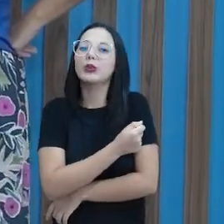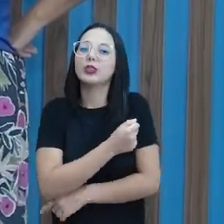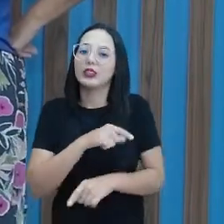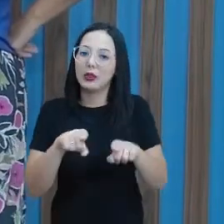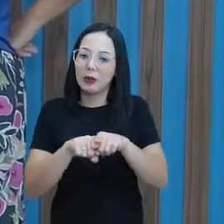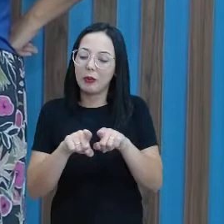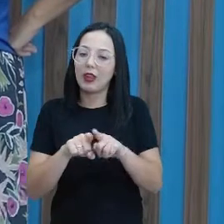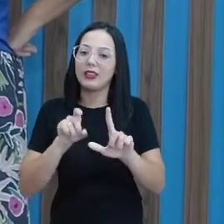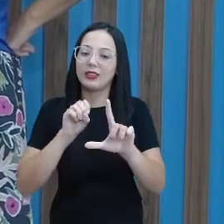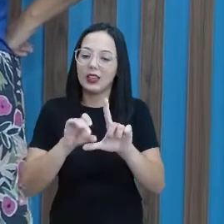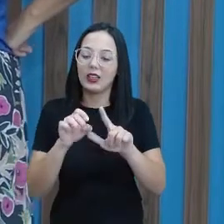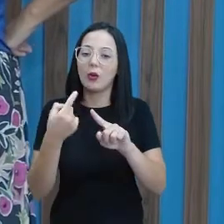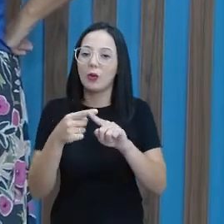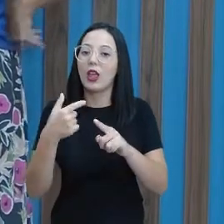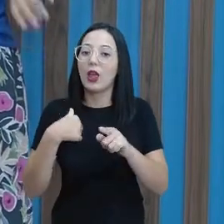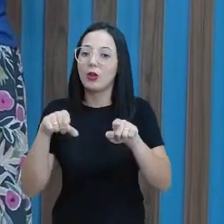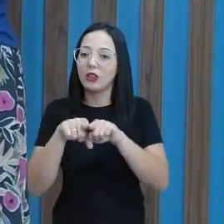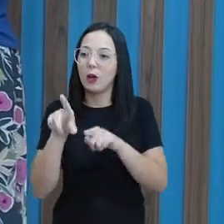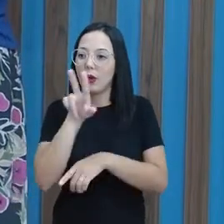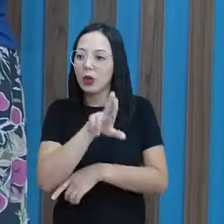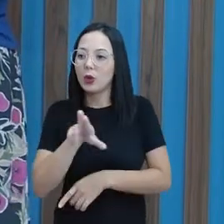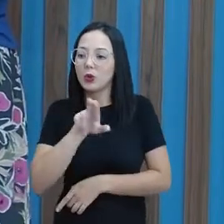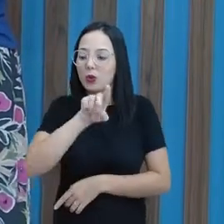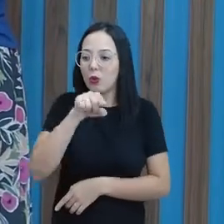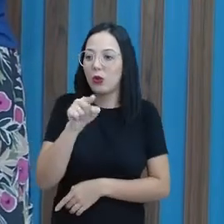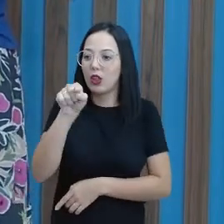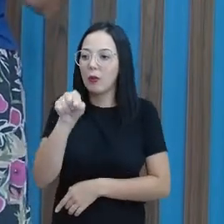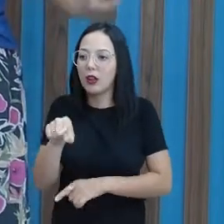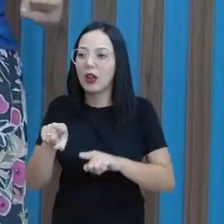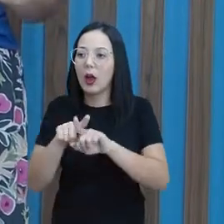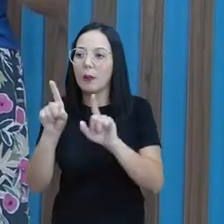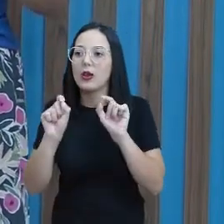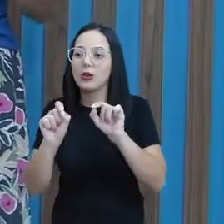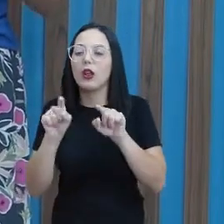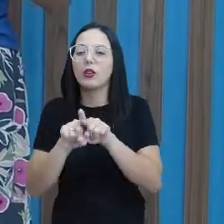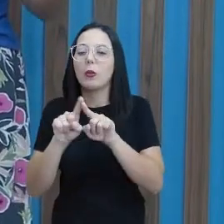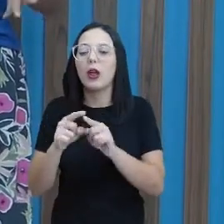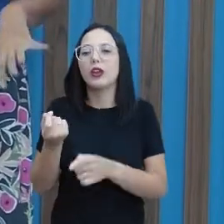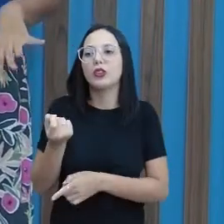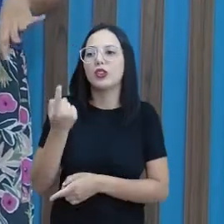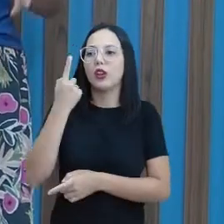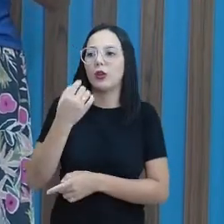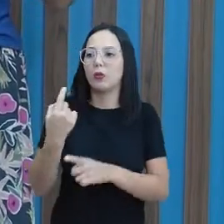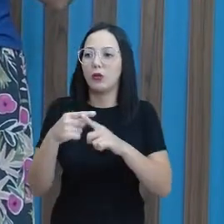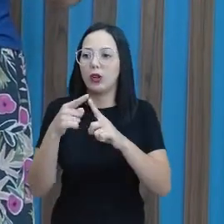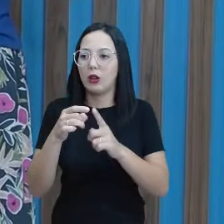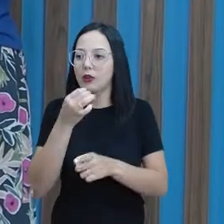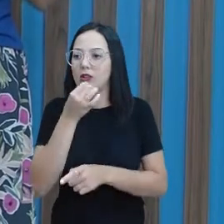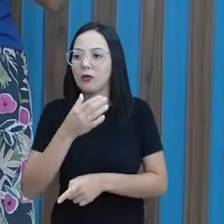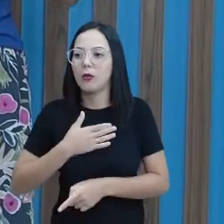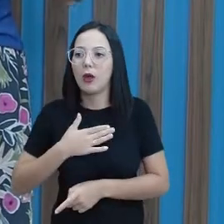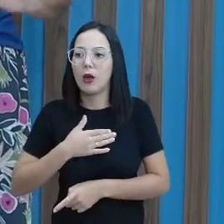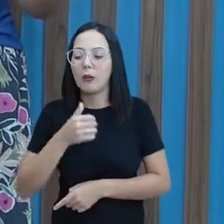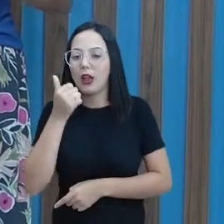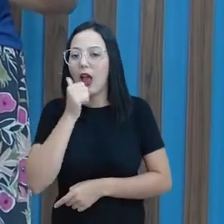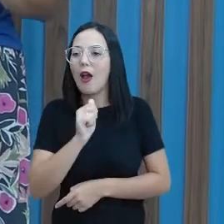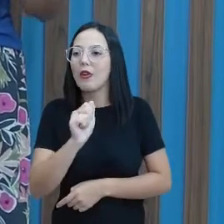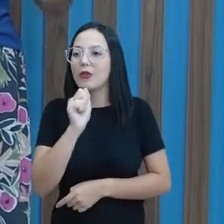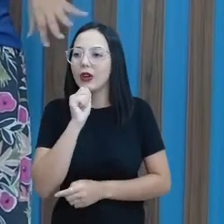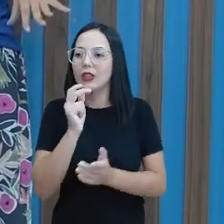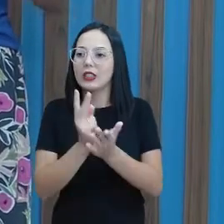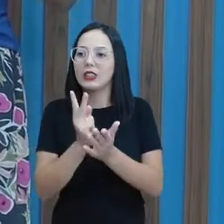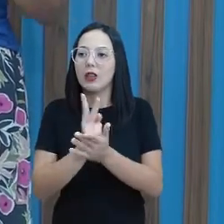pontuação. Eu também uso a pontuação, mas eu também acho estranho quando, por exemplo, minha avó, ela pontua todas as frases. Então ela